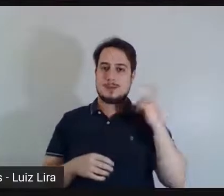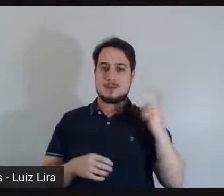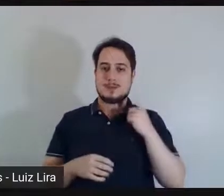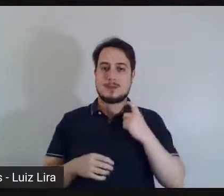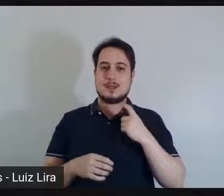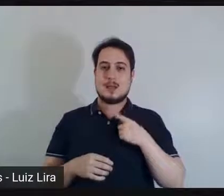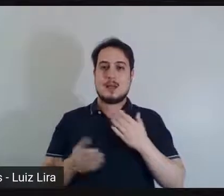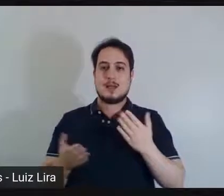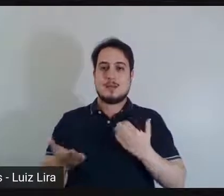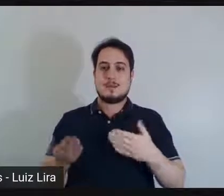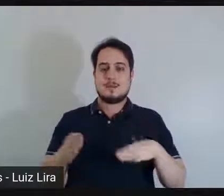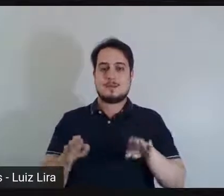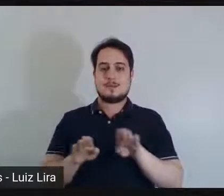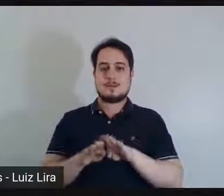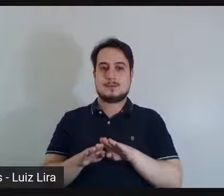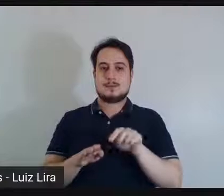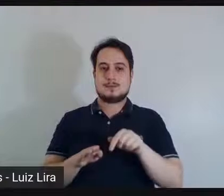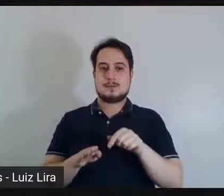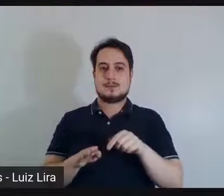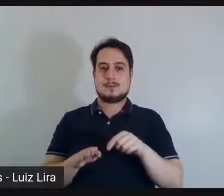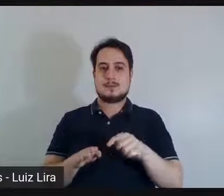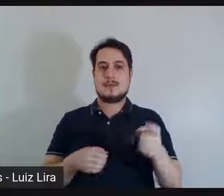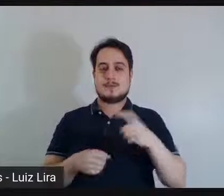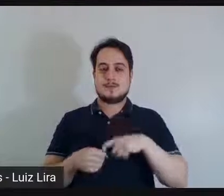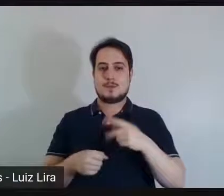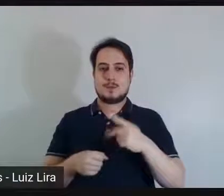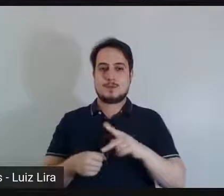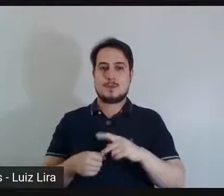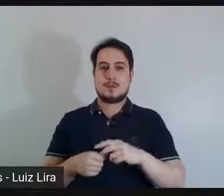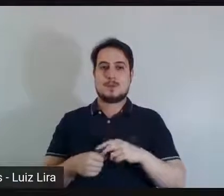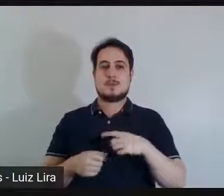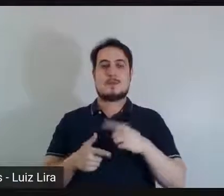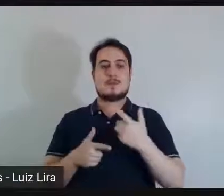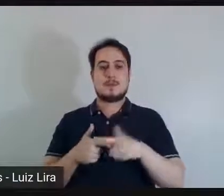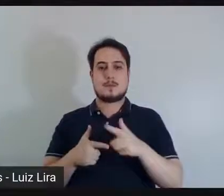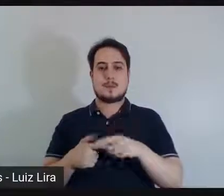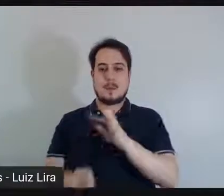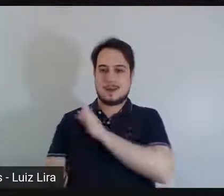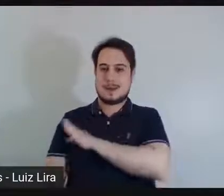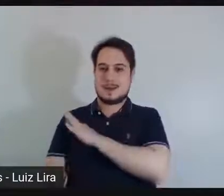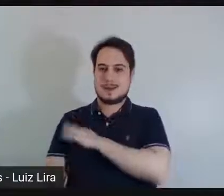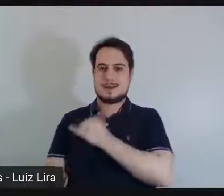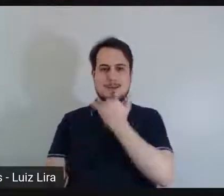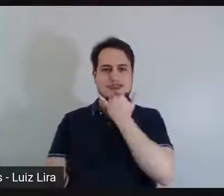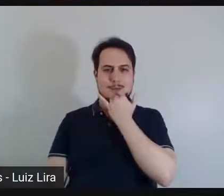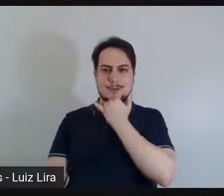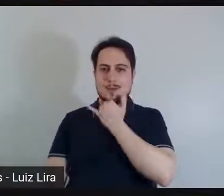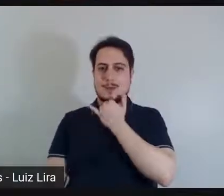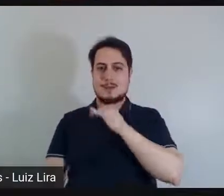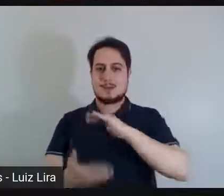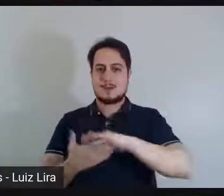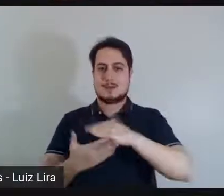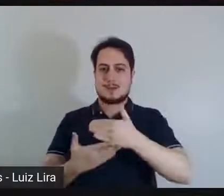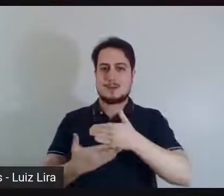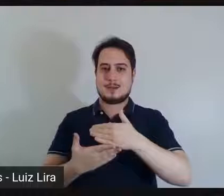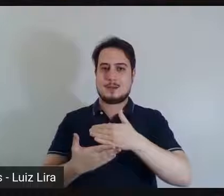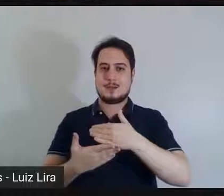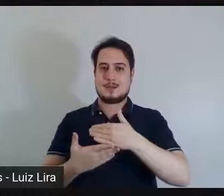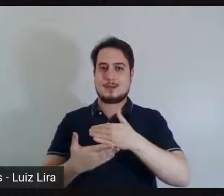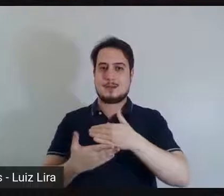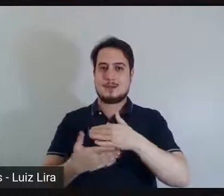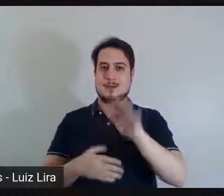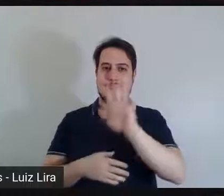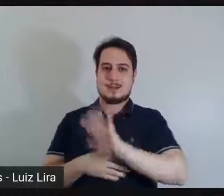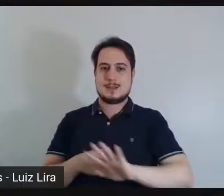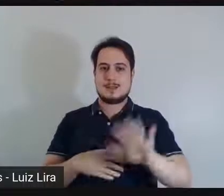encerro aqui e passo para você a palavra. Tive um problema técnico aqui, mudei de notebook. O cenário mudou, eu vi que a